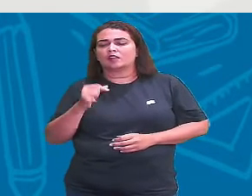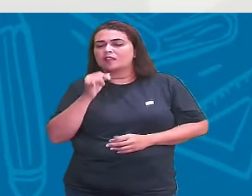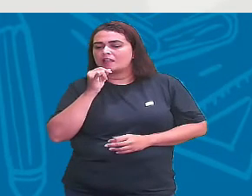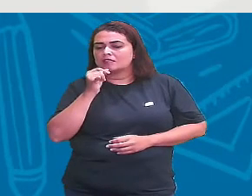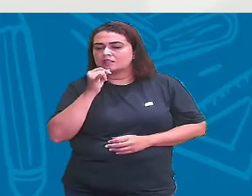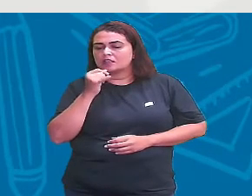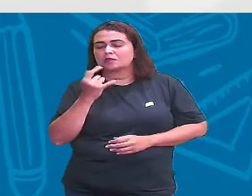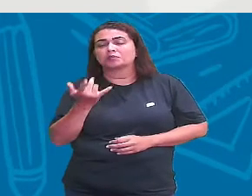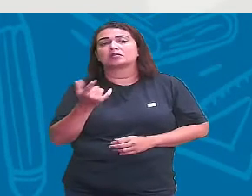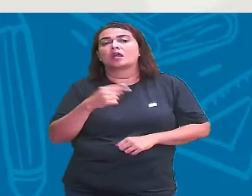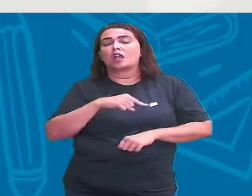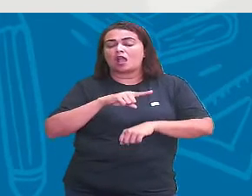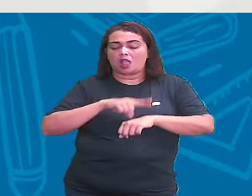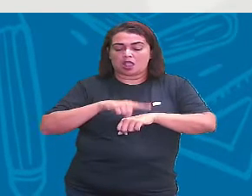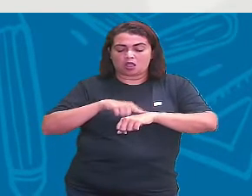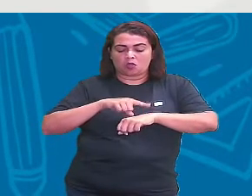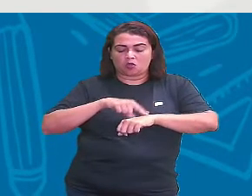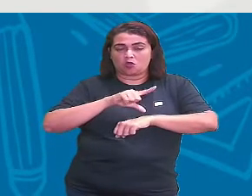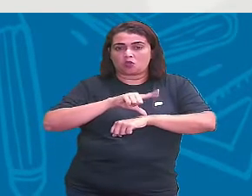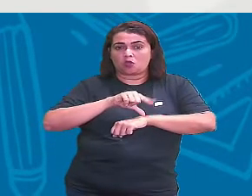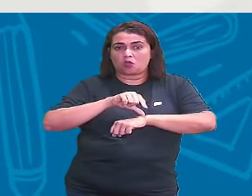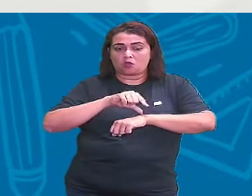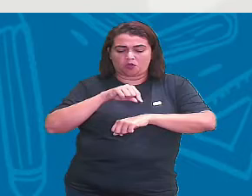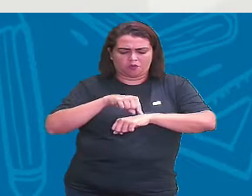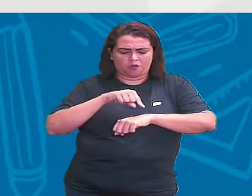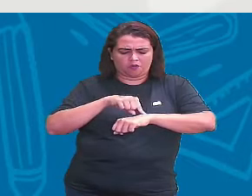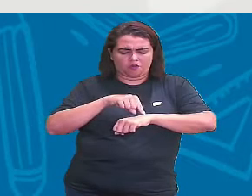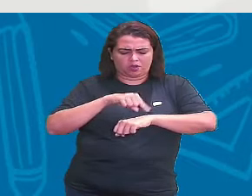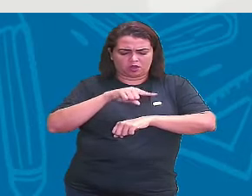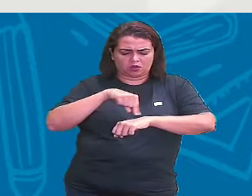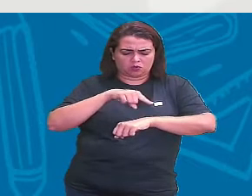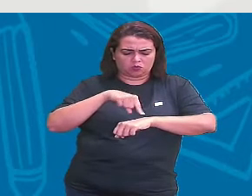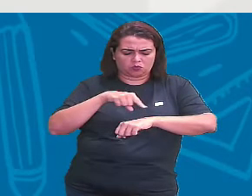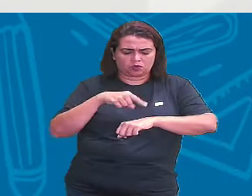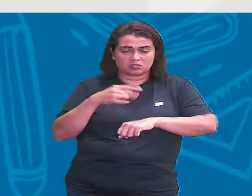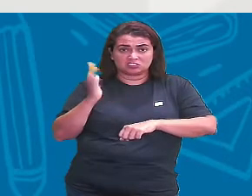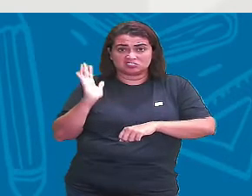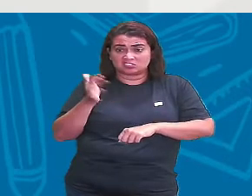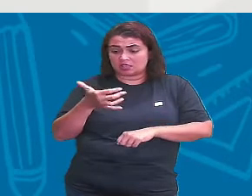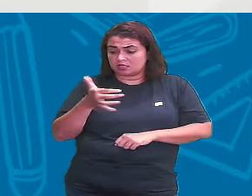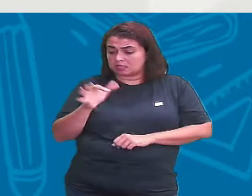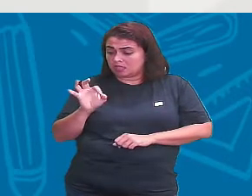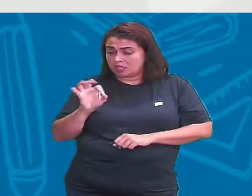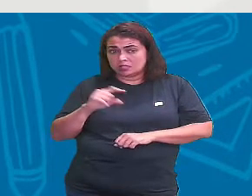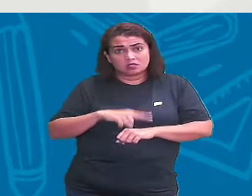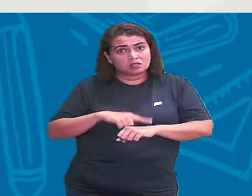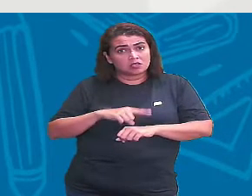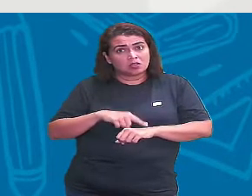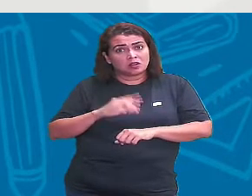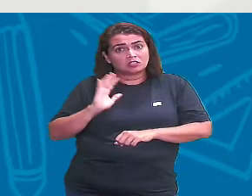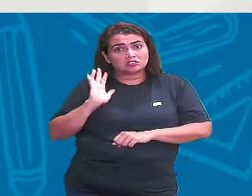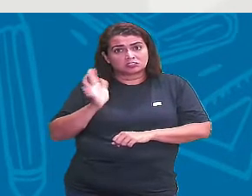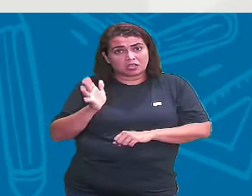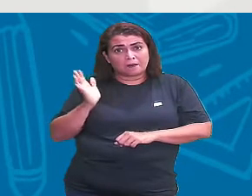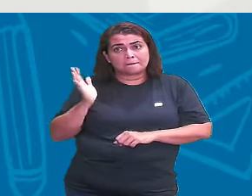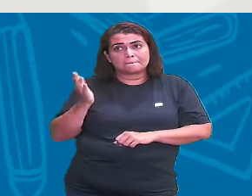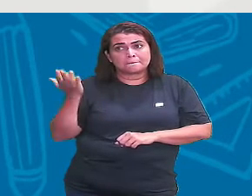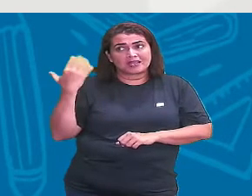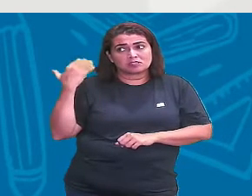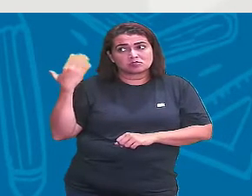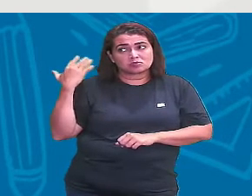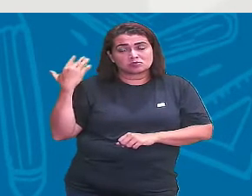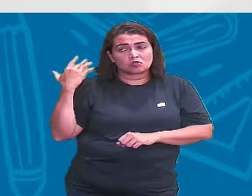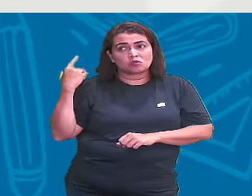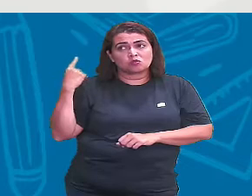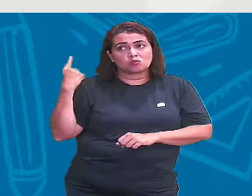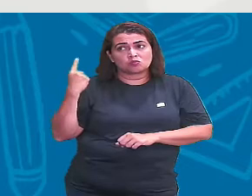quantas horas já se passaram. Já são 10 da manhã. Então, a gente já sabe que já passou a hora 1,